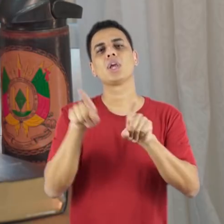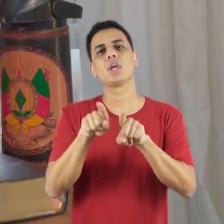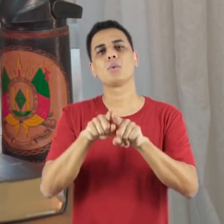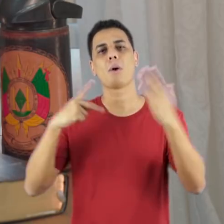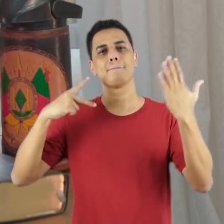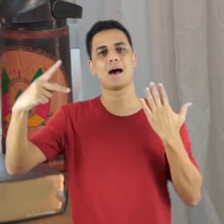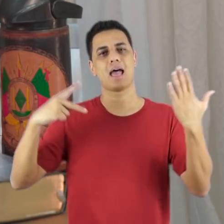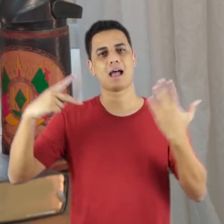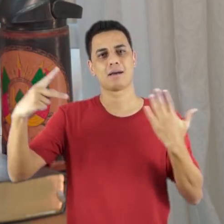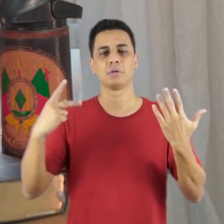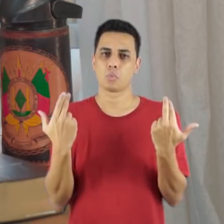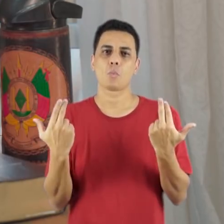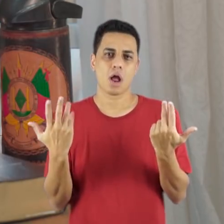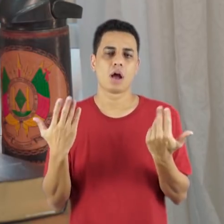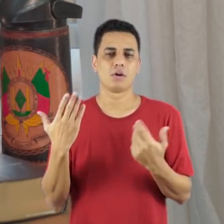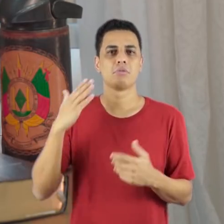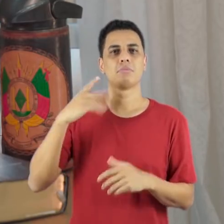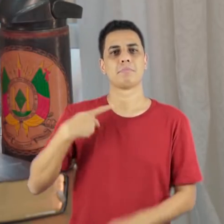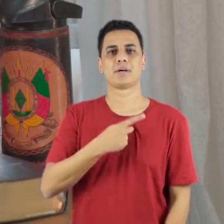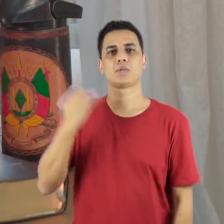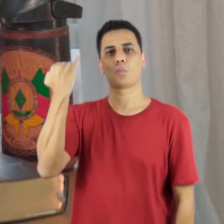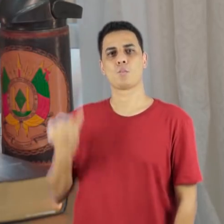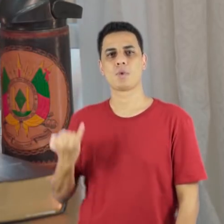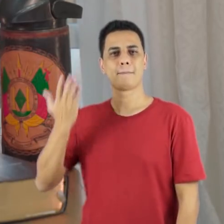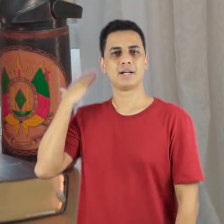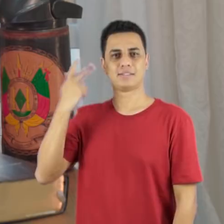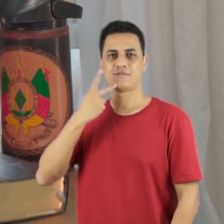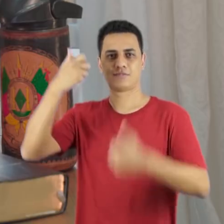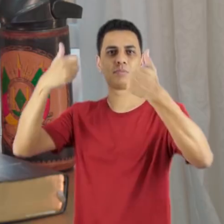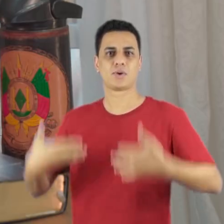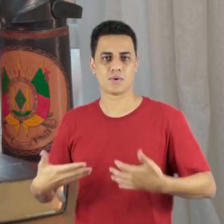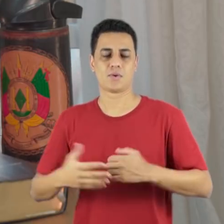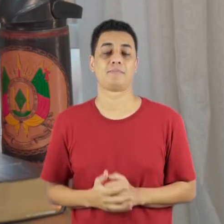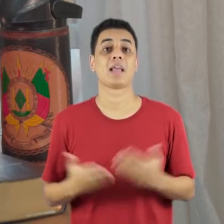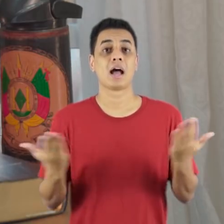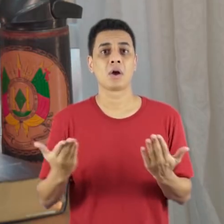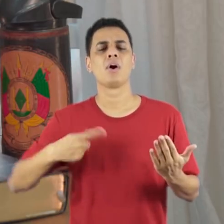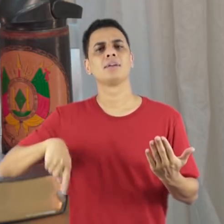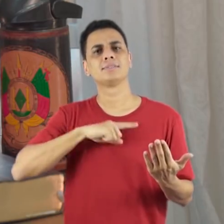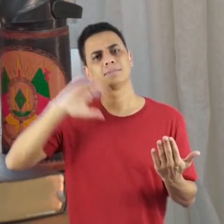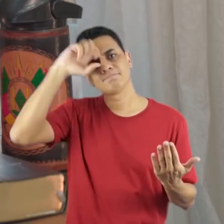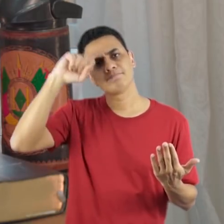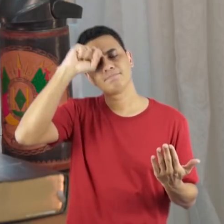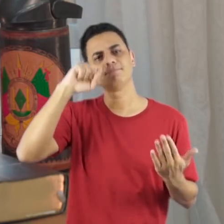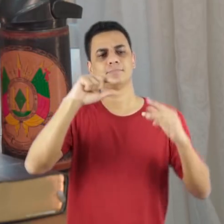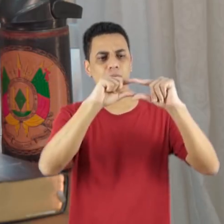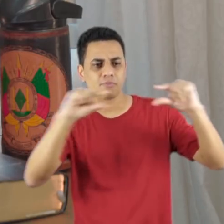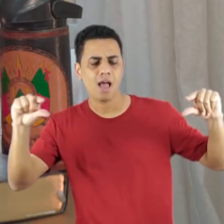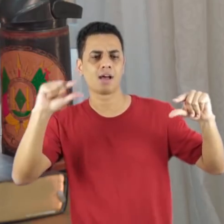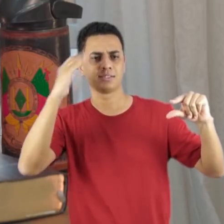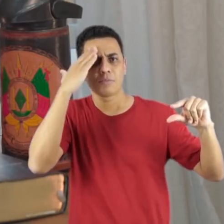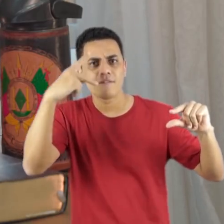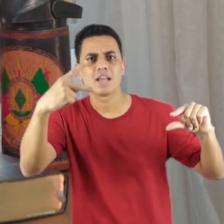provérbio na sua vida, mas creio também que essa série está nos ajudando a identificar vários provérbios que ilustram como nós aplicamos